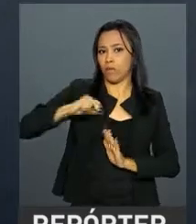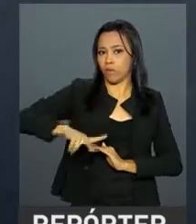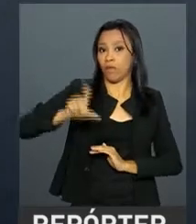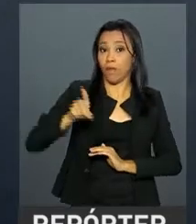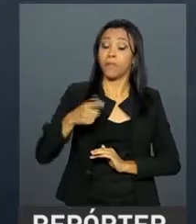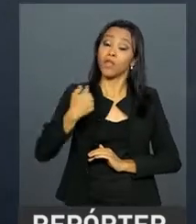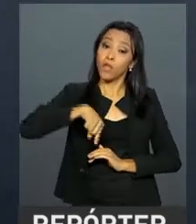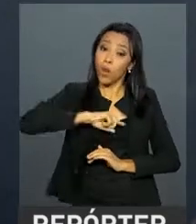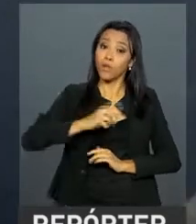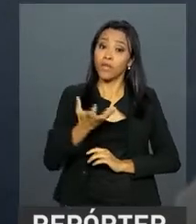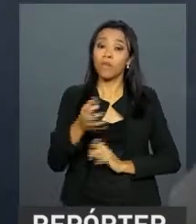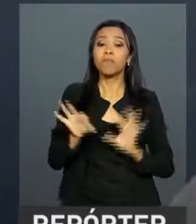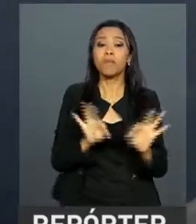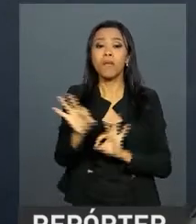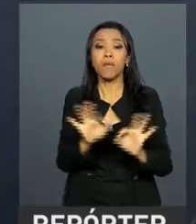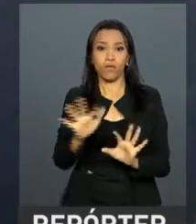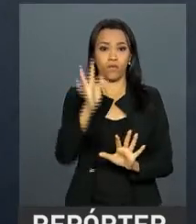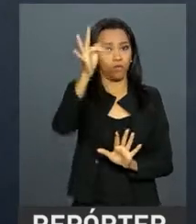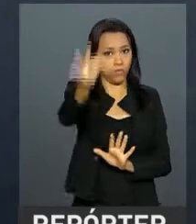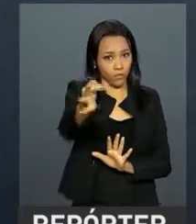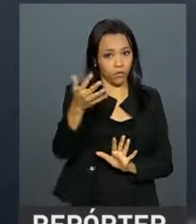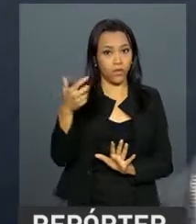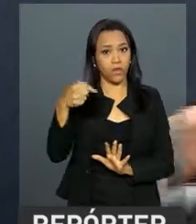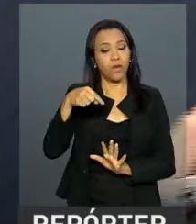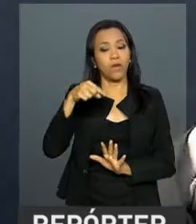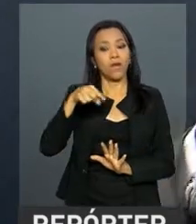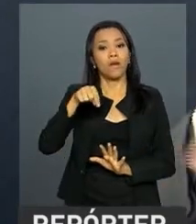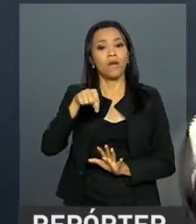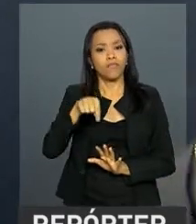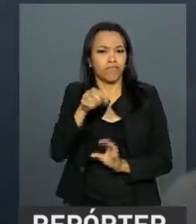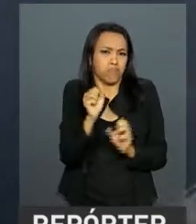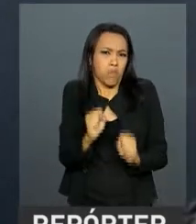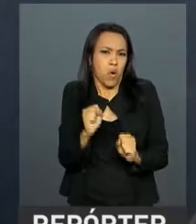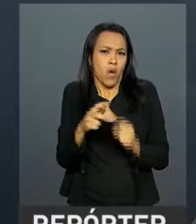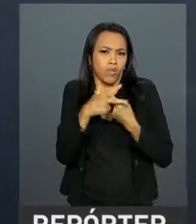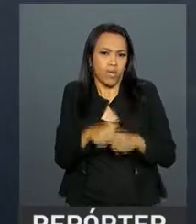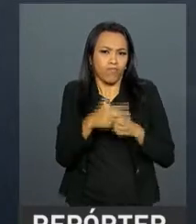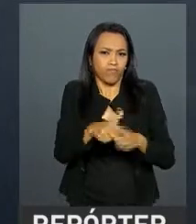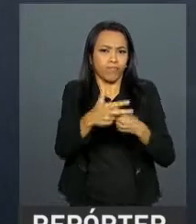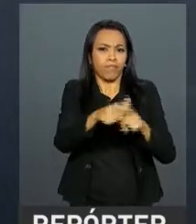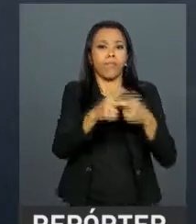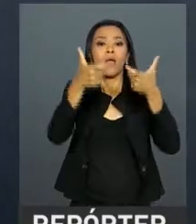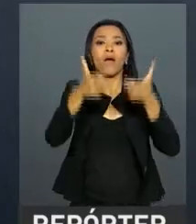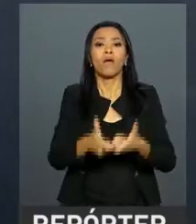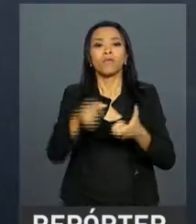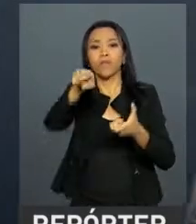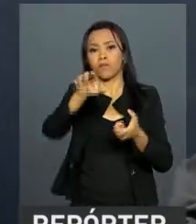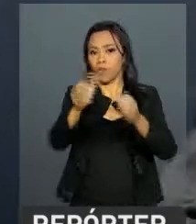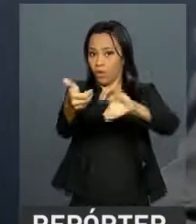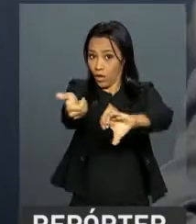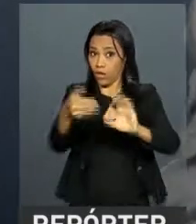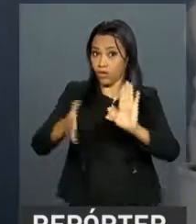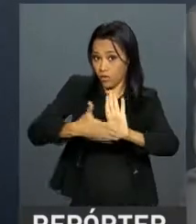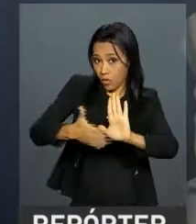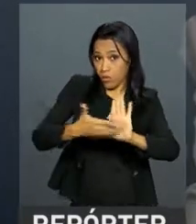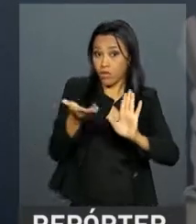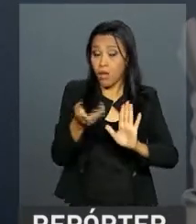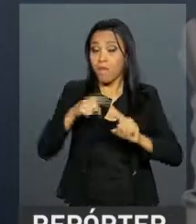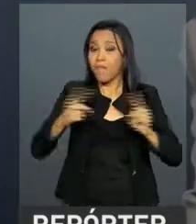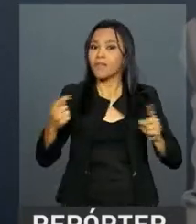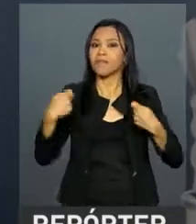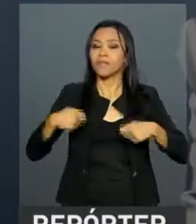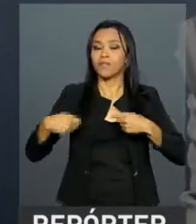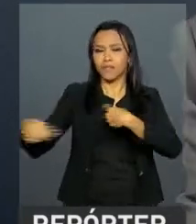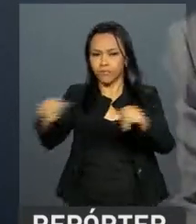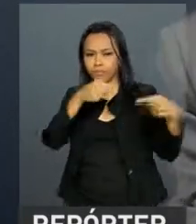esta reforma, que, volto a dizer, poderá ser até aperfeiçoada no Congresso Nacional, mas é um debate